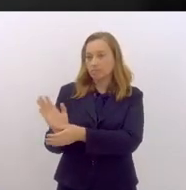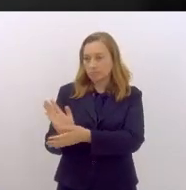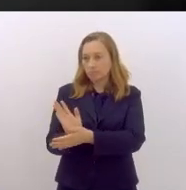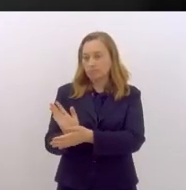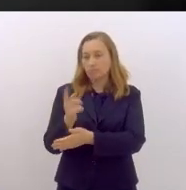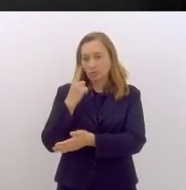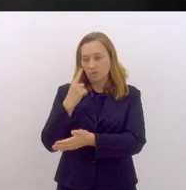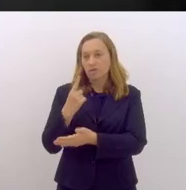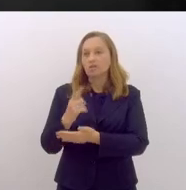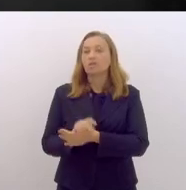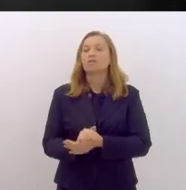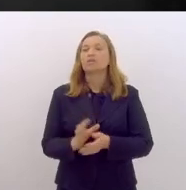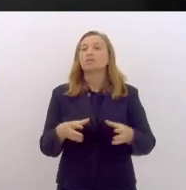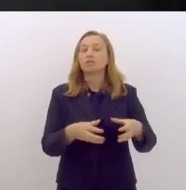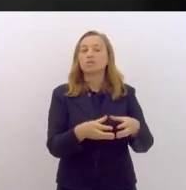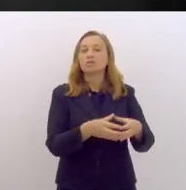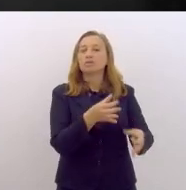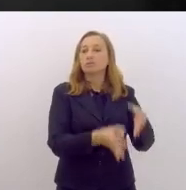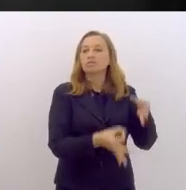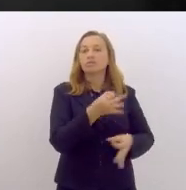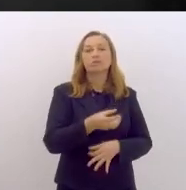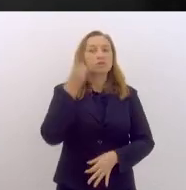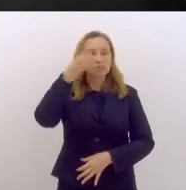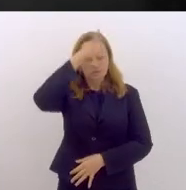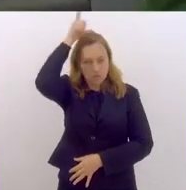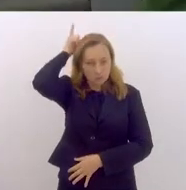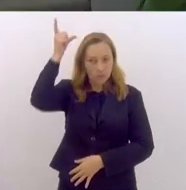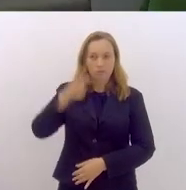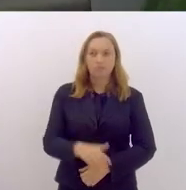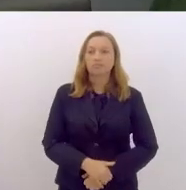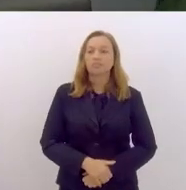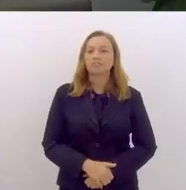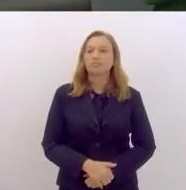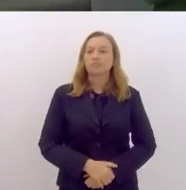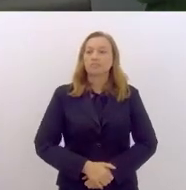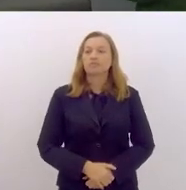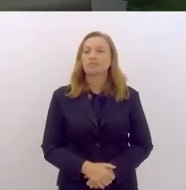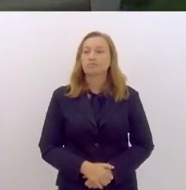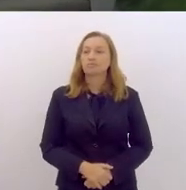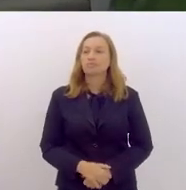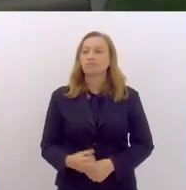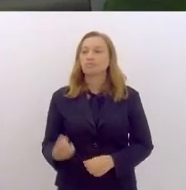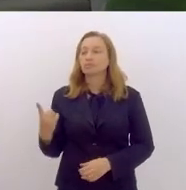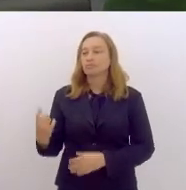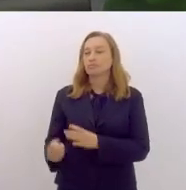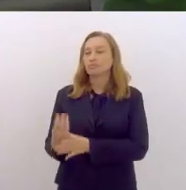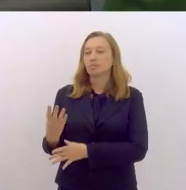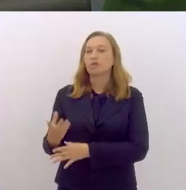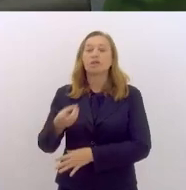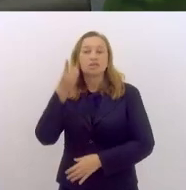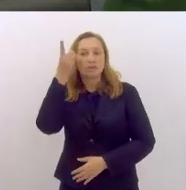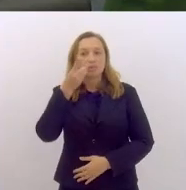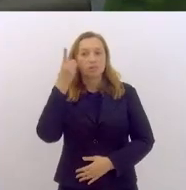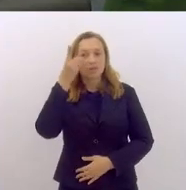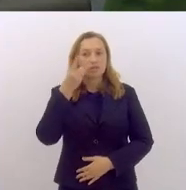ser? Pela Comissão de Constituição e Justiça, deputado Luiz Paulo. É coautor. Deputado